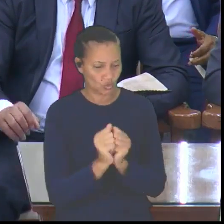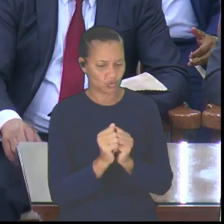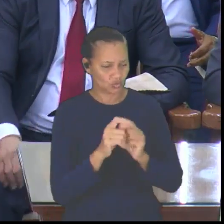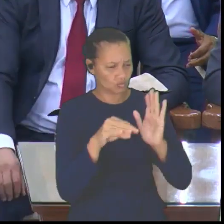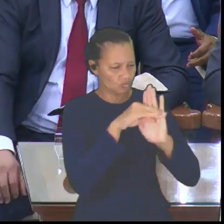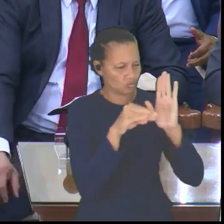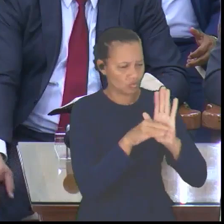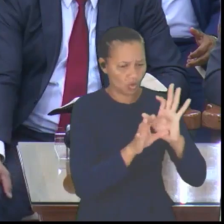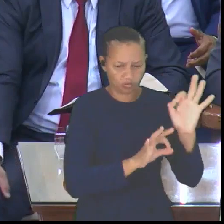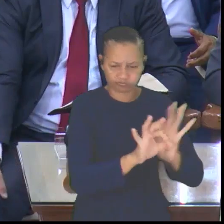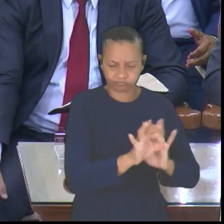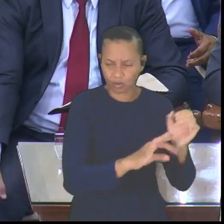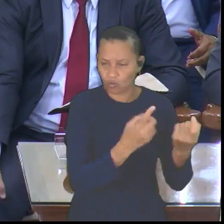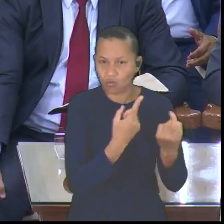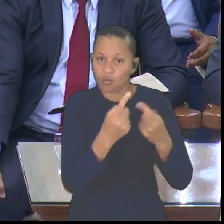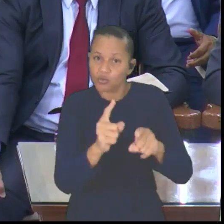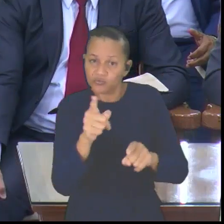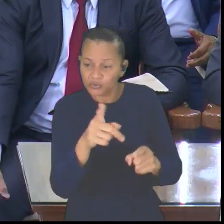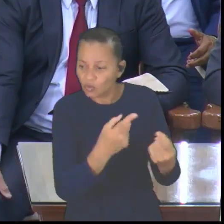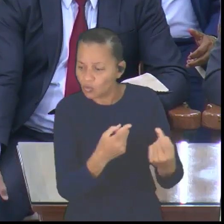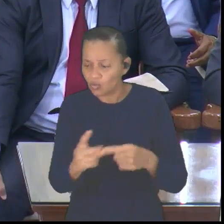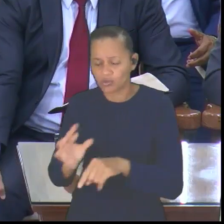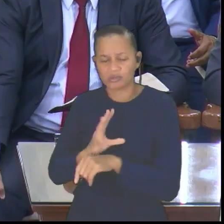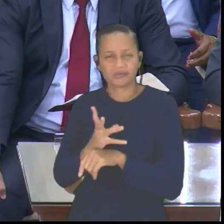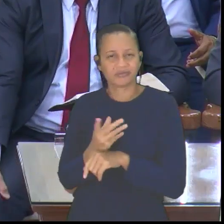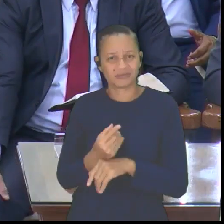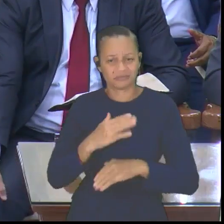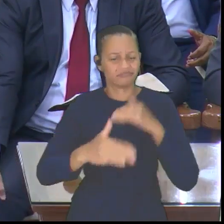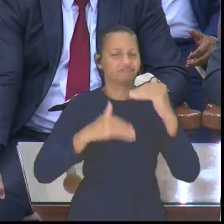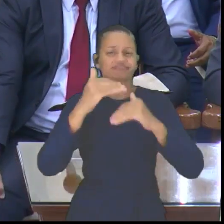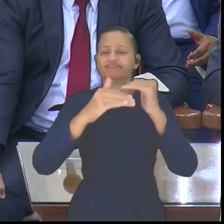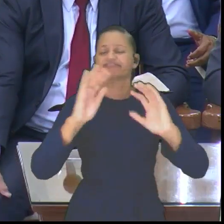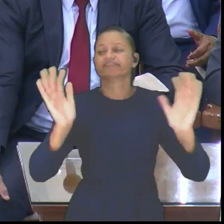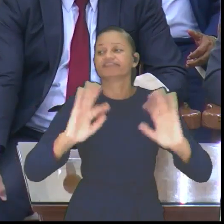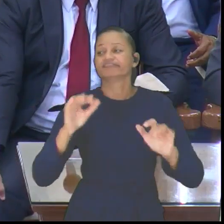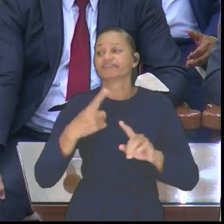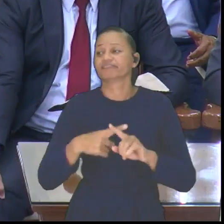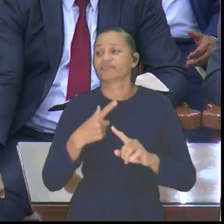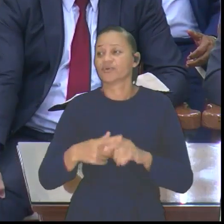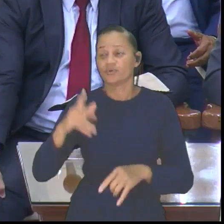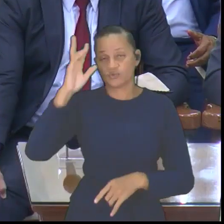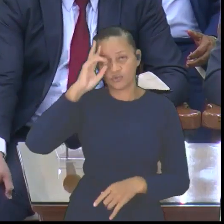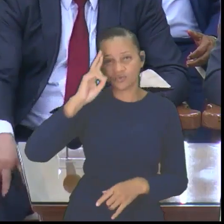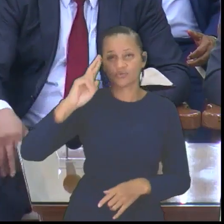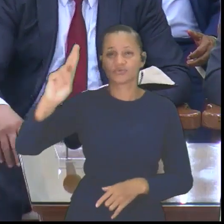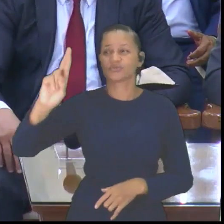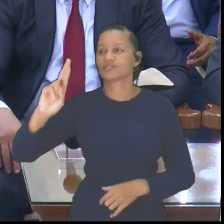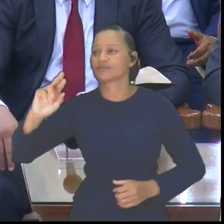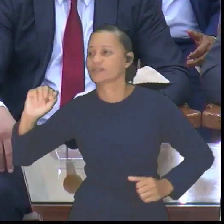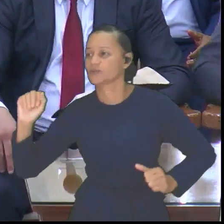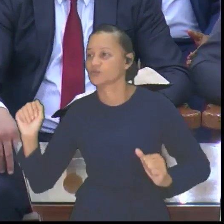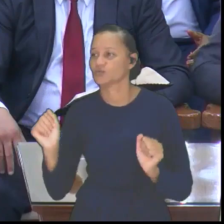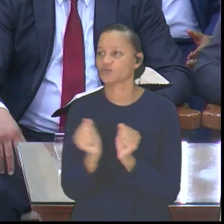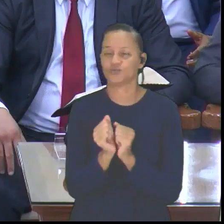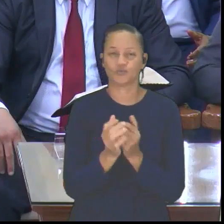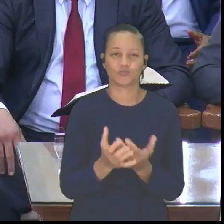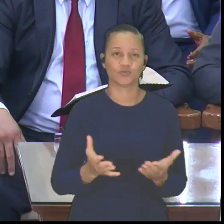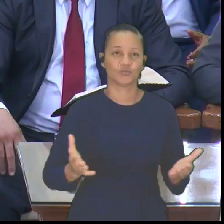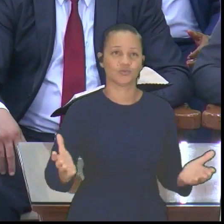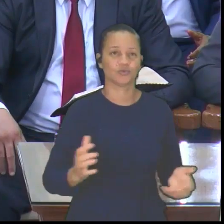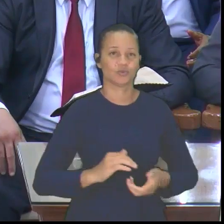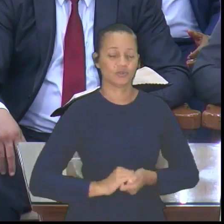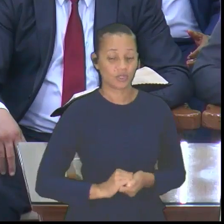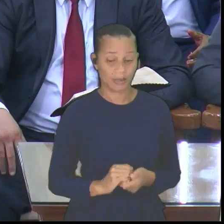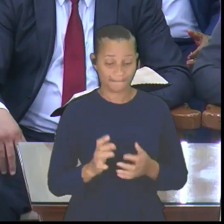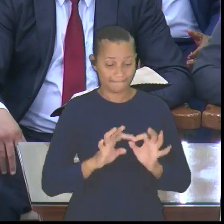vida não prevalecerão. Porque o Senhor é Deus conosco. E